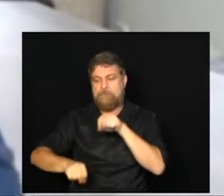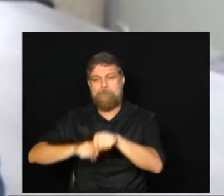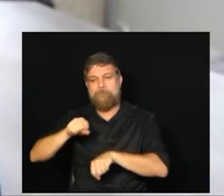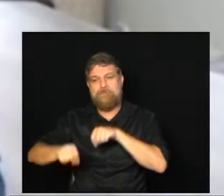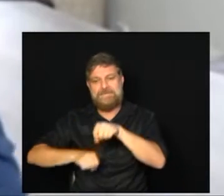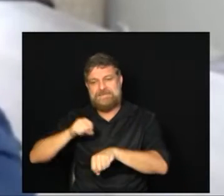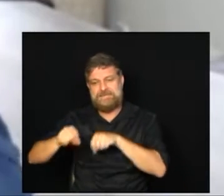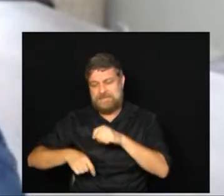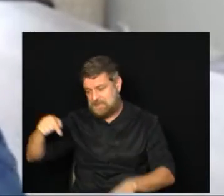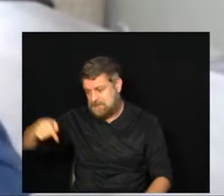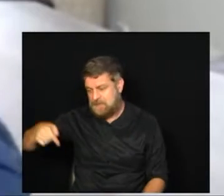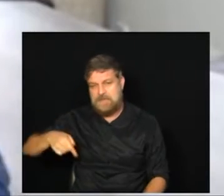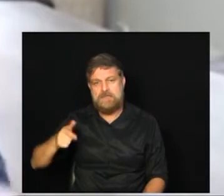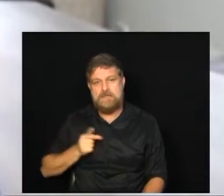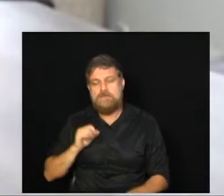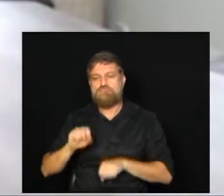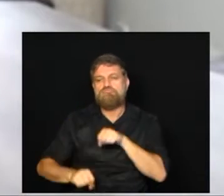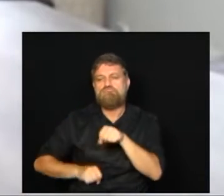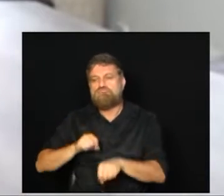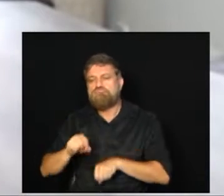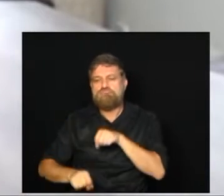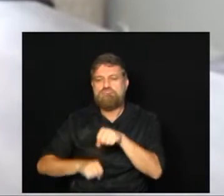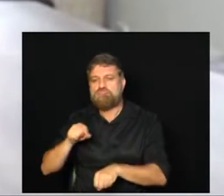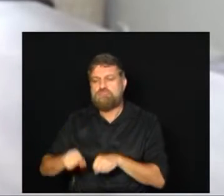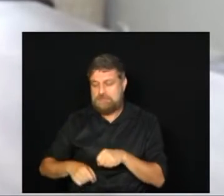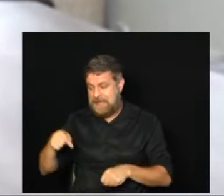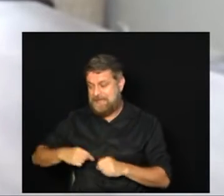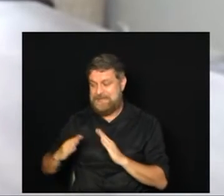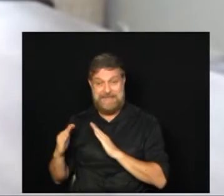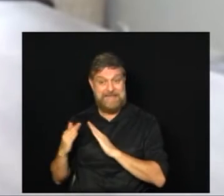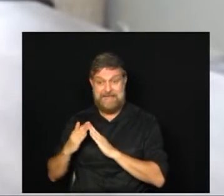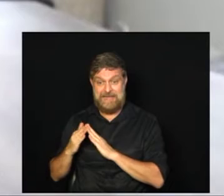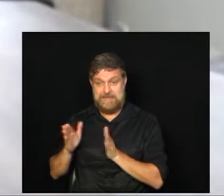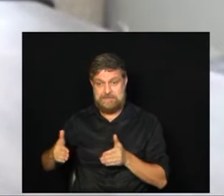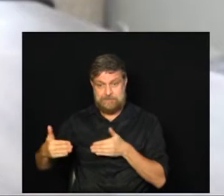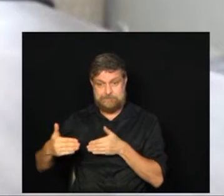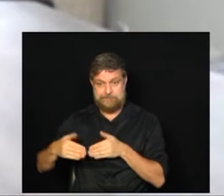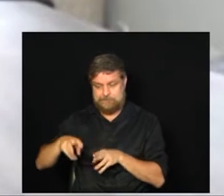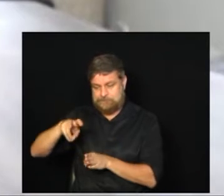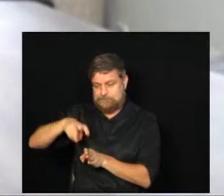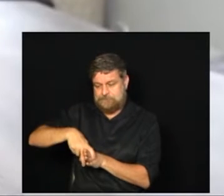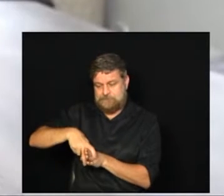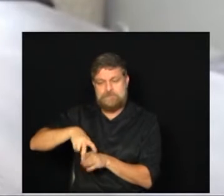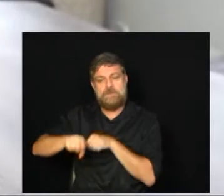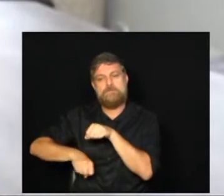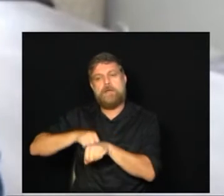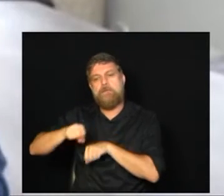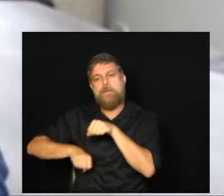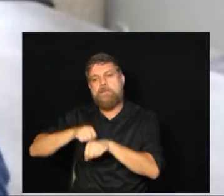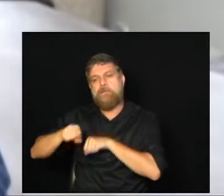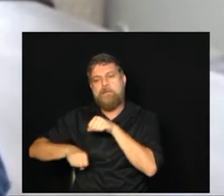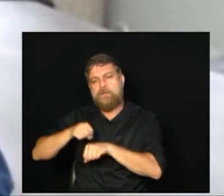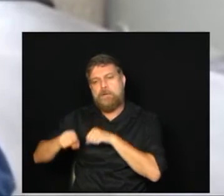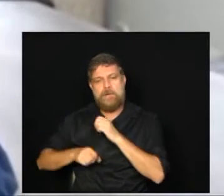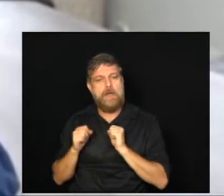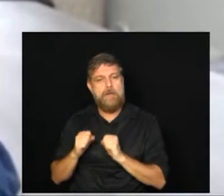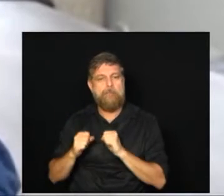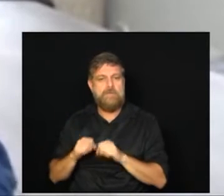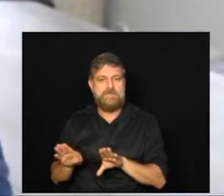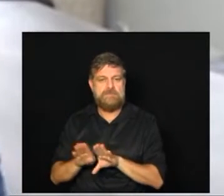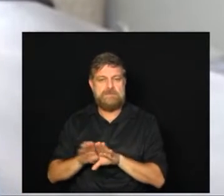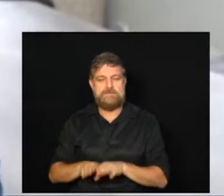na sala de casa e eu pedalava ali, fazia exercício diário com a bicicleta dentro de casa, né? Você pode fazer exercícios